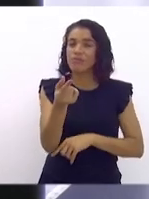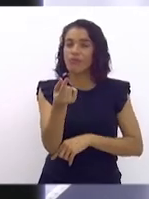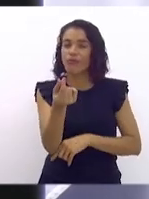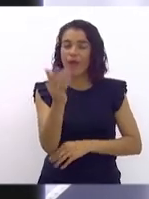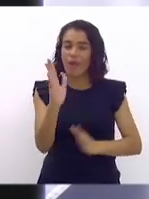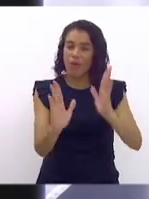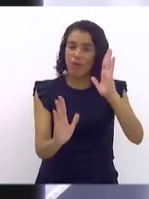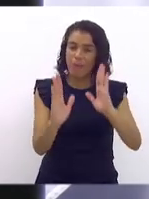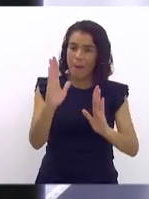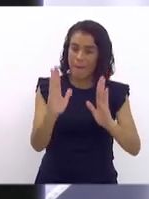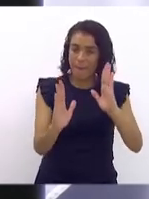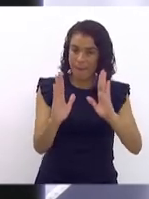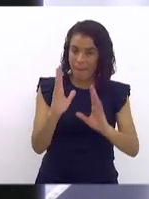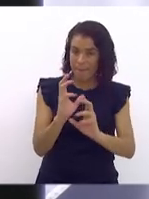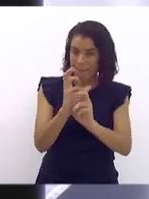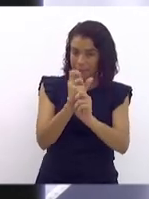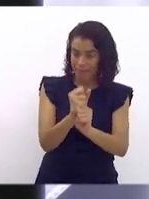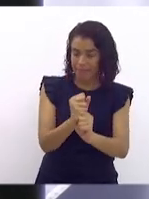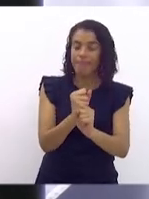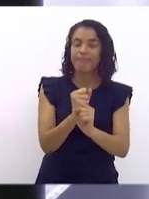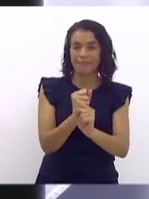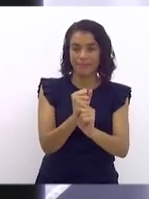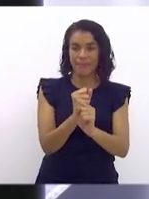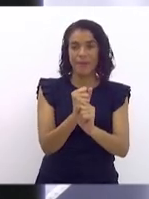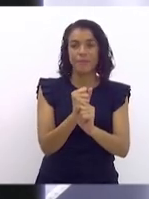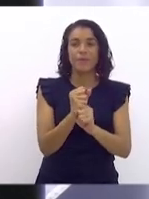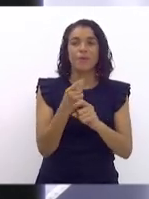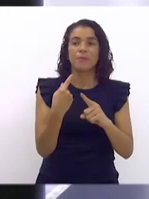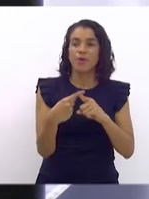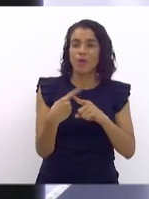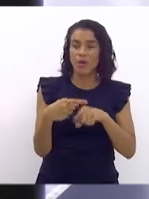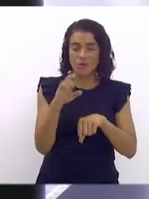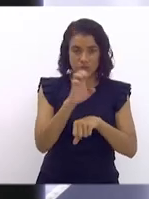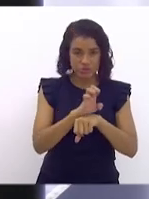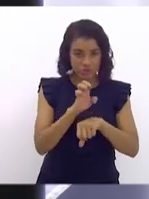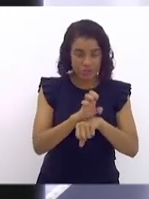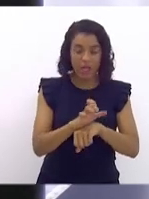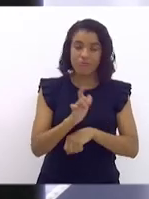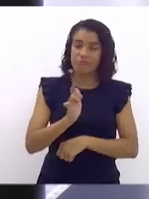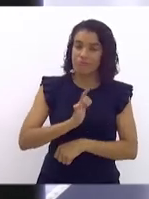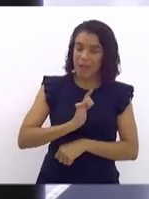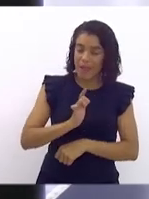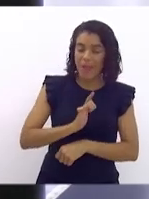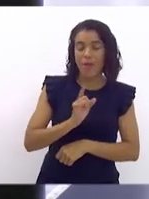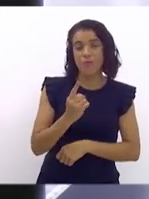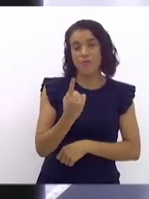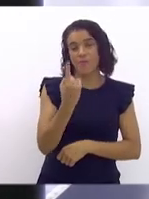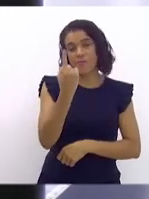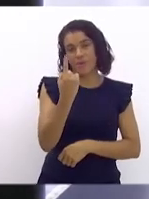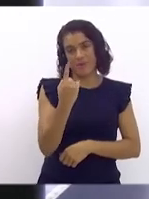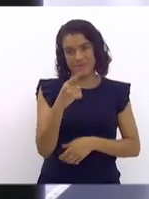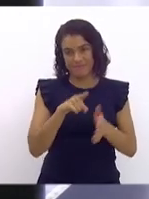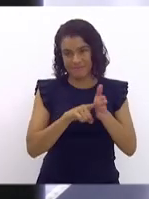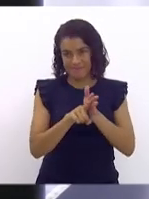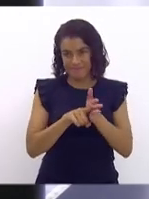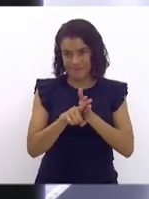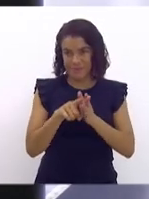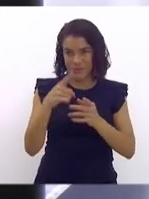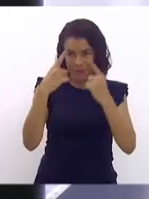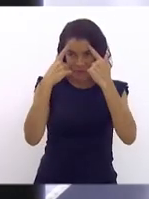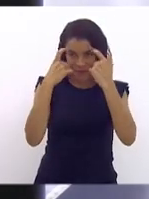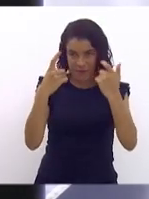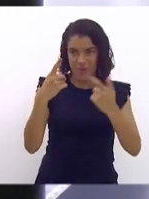aproximado para que a gente pudesse buscar que o Estado do Rio de Janeiro tenha pelo menos uma pesquisa sobre violência política?